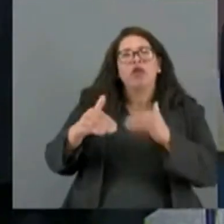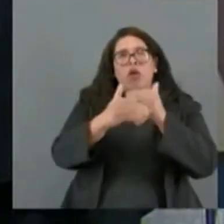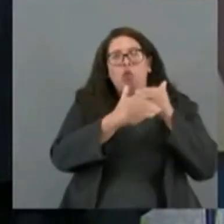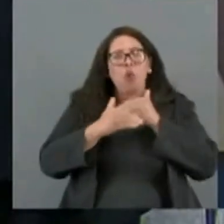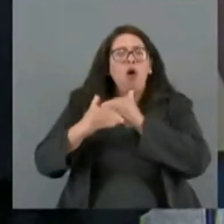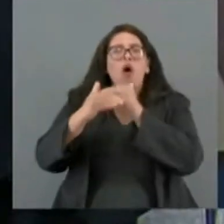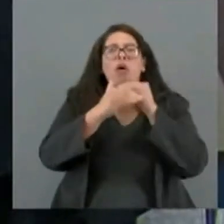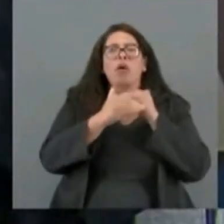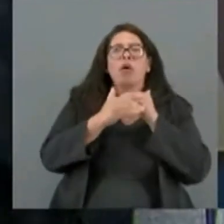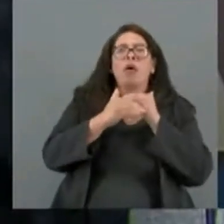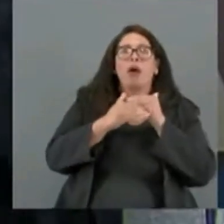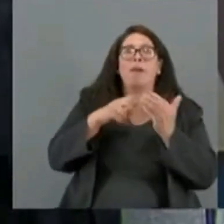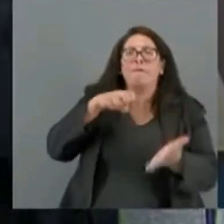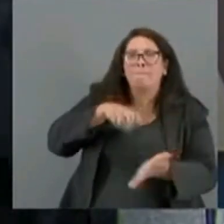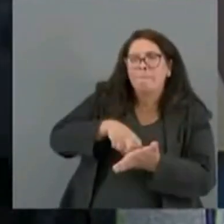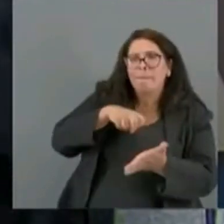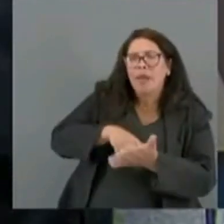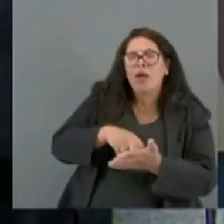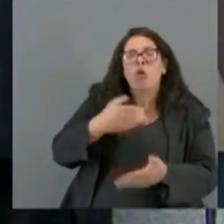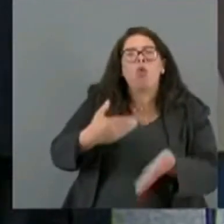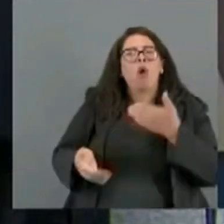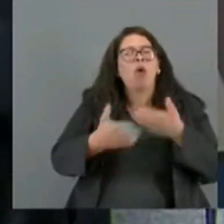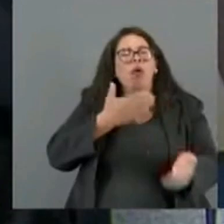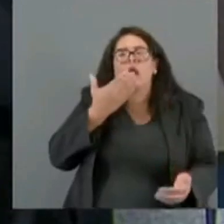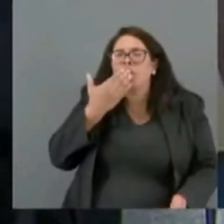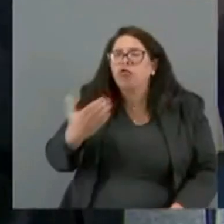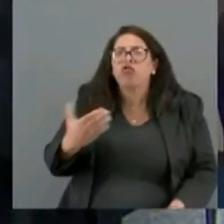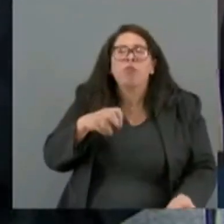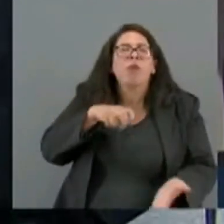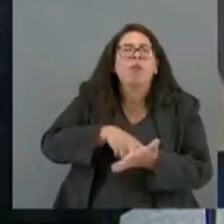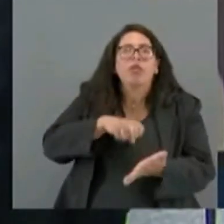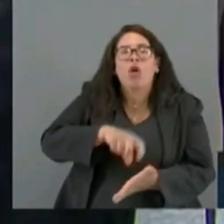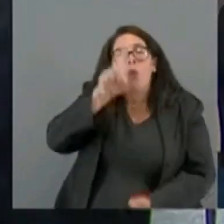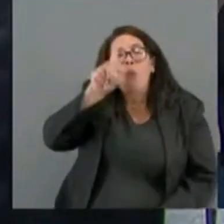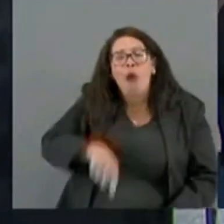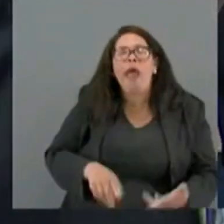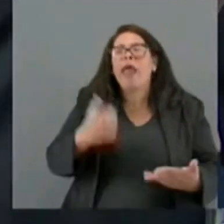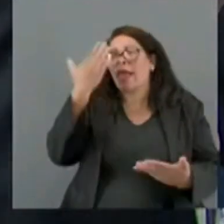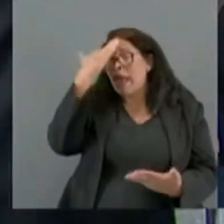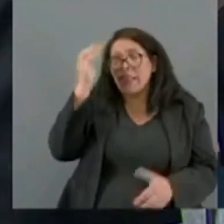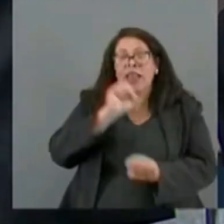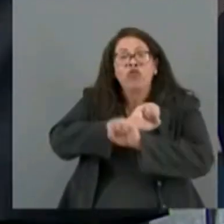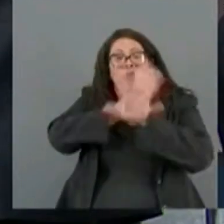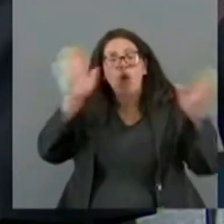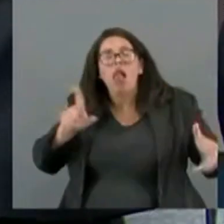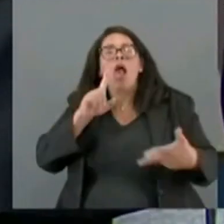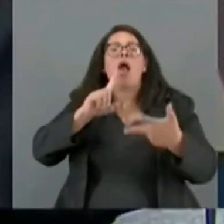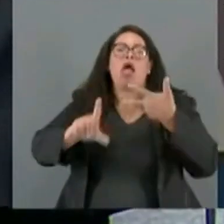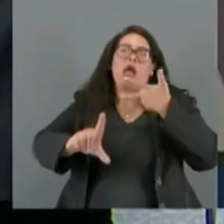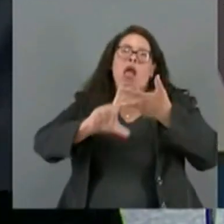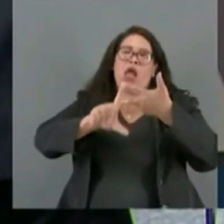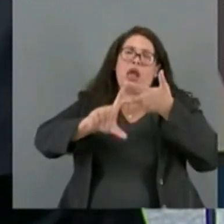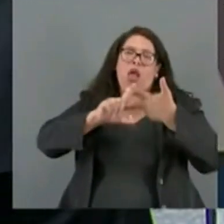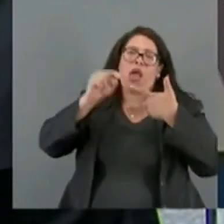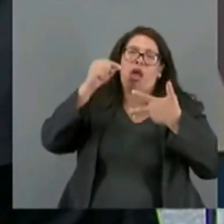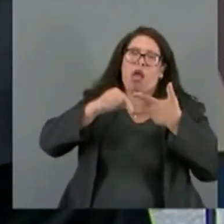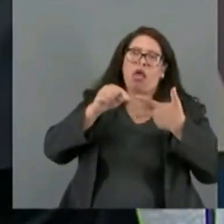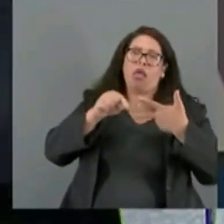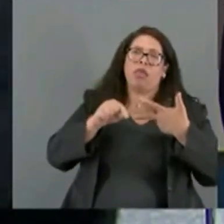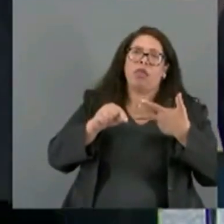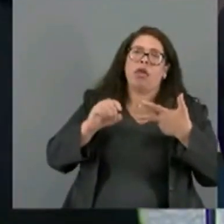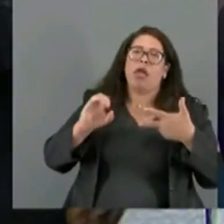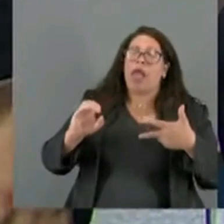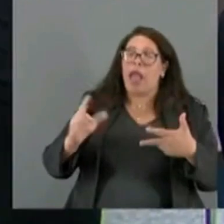de legislar tipo penal, qualquer que seja o tipo penal, é esta casa, é o Poder Legislativo. E ela deixa bem